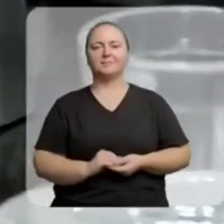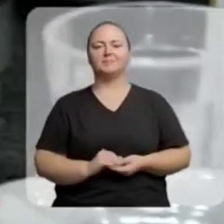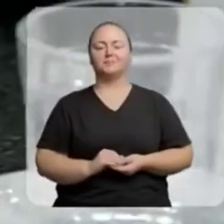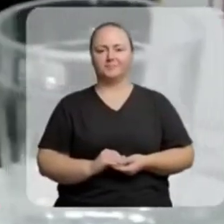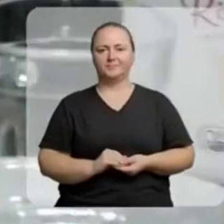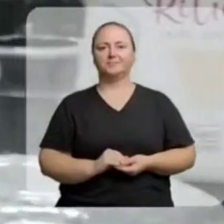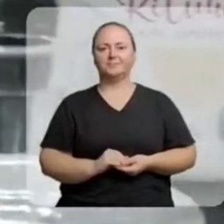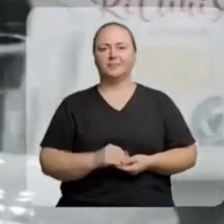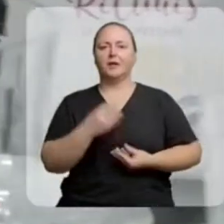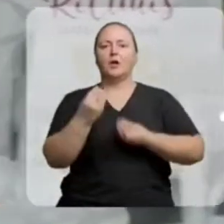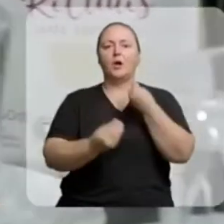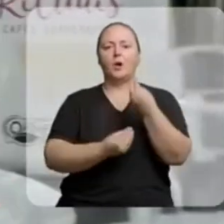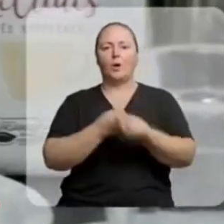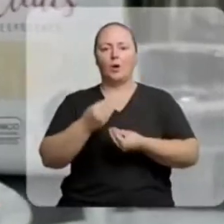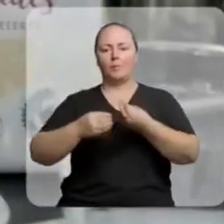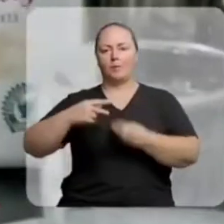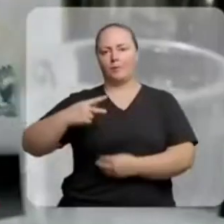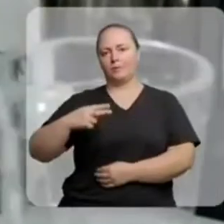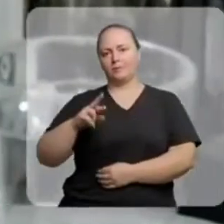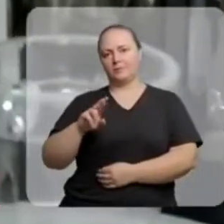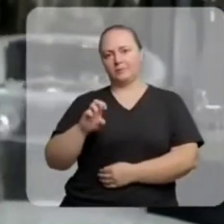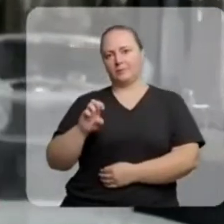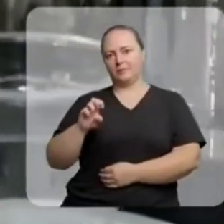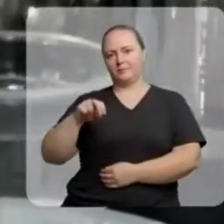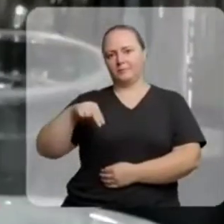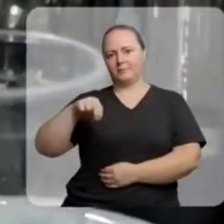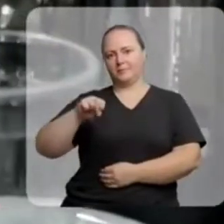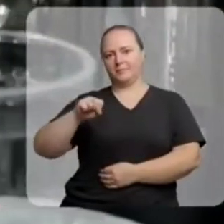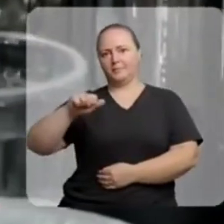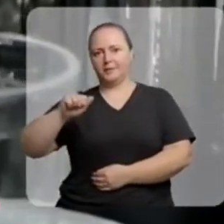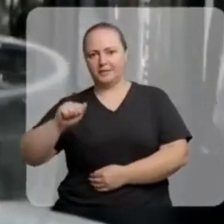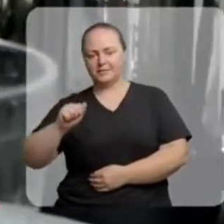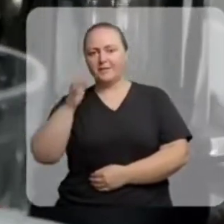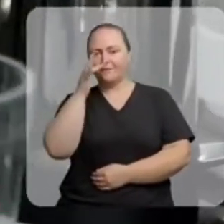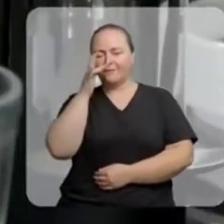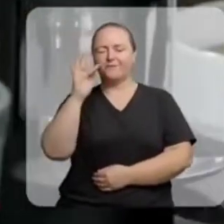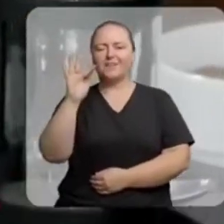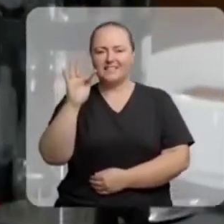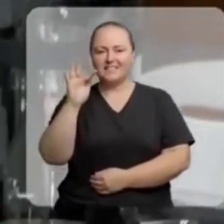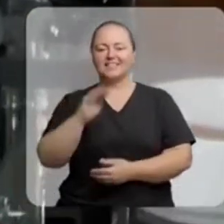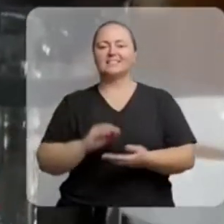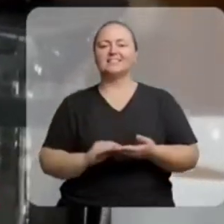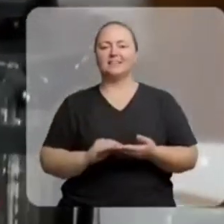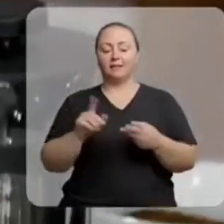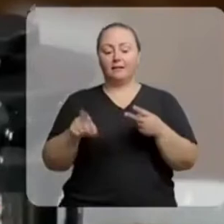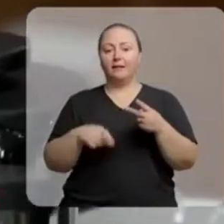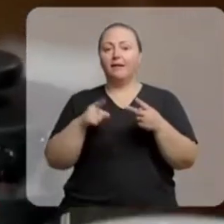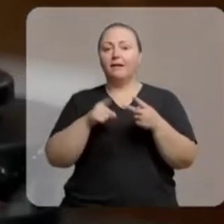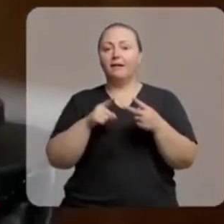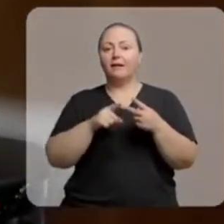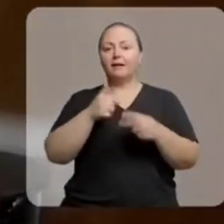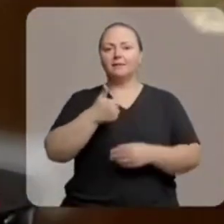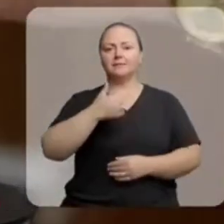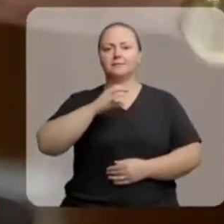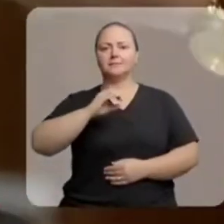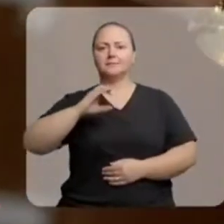a prensa francesa e o café 100% orgânico da Três Corações também,